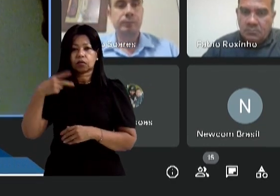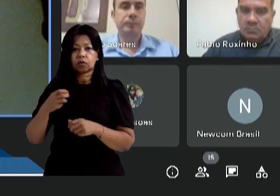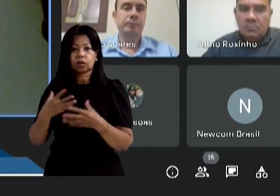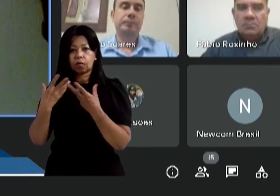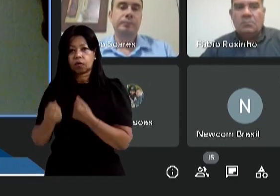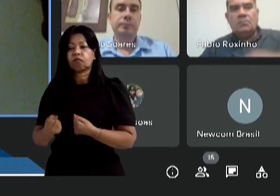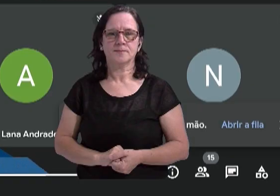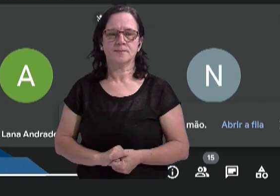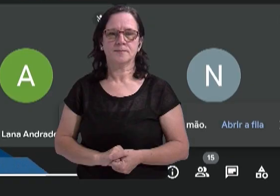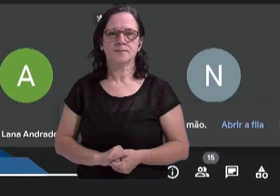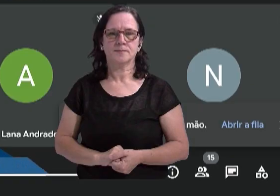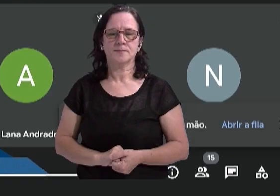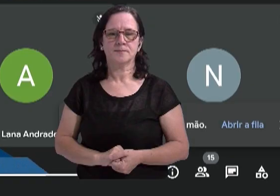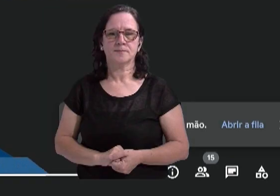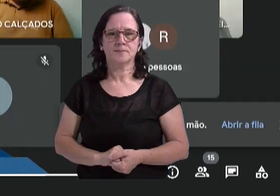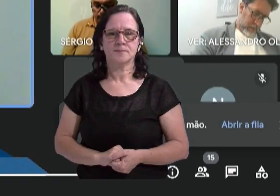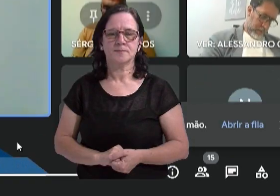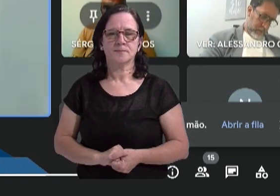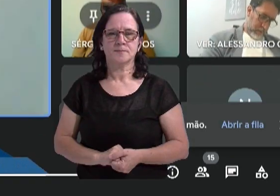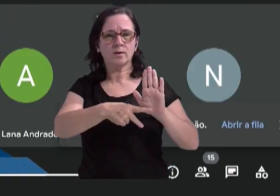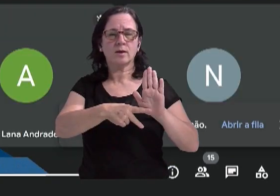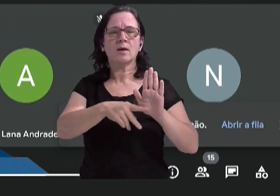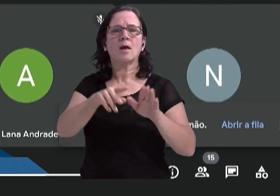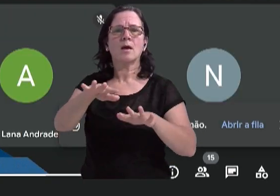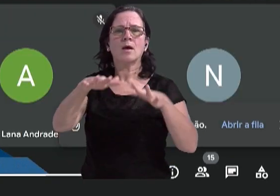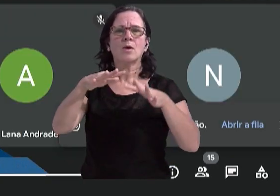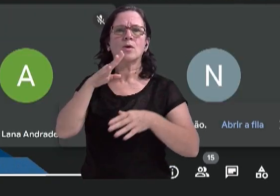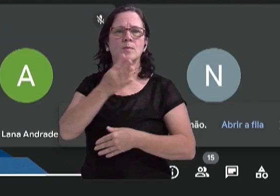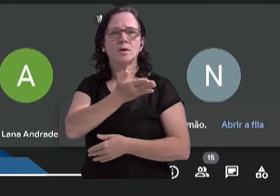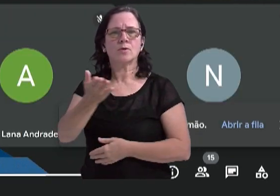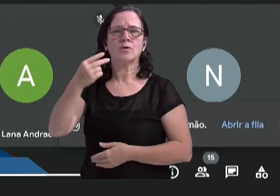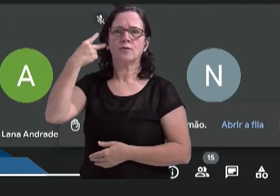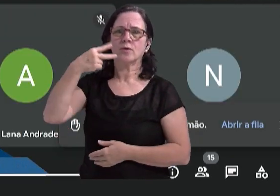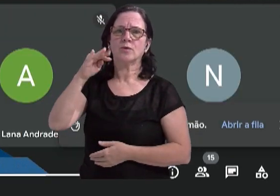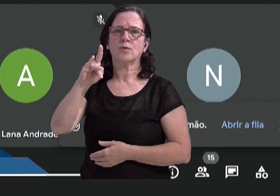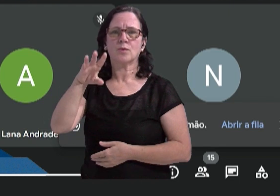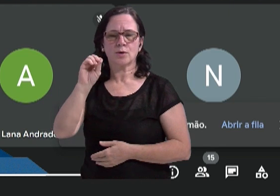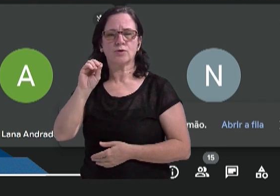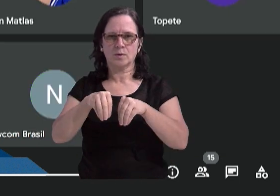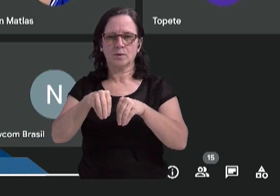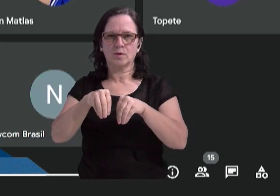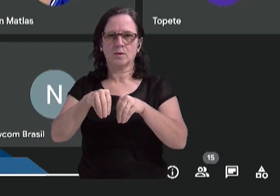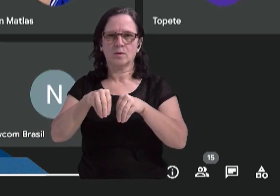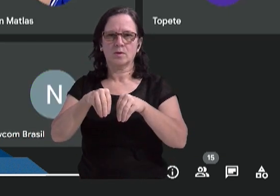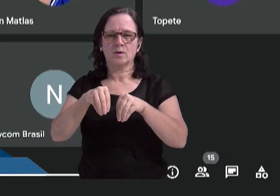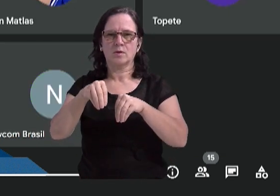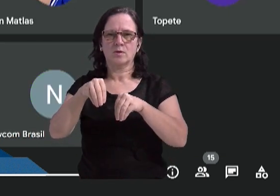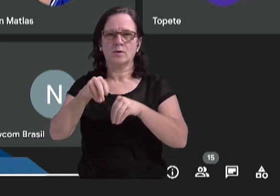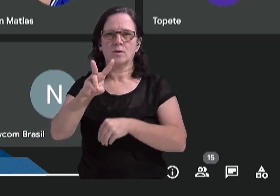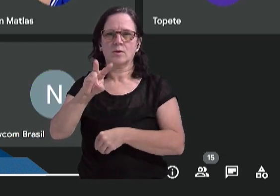parlamentares alguns deles aprovados outros reprovados um requerimento pode ser apresentado por um